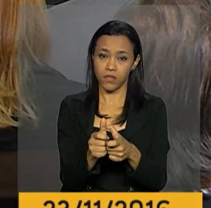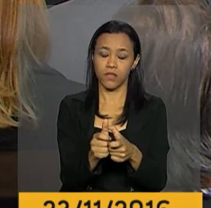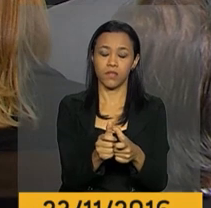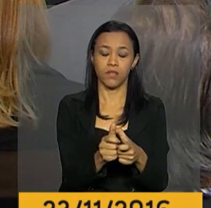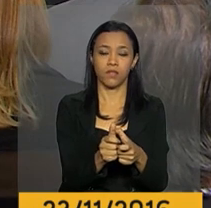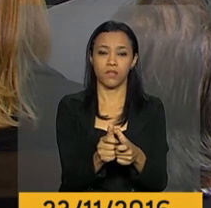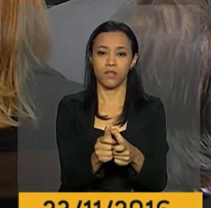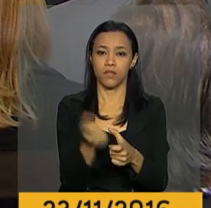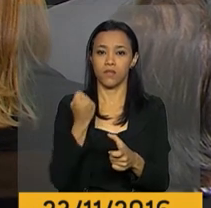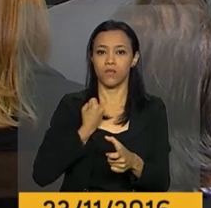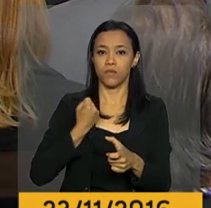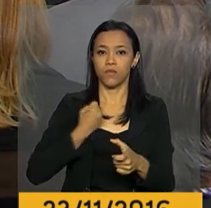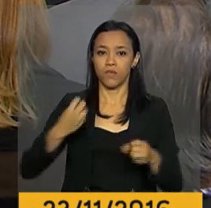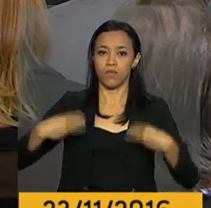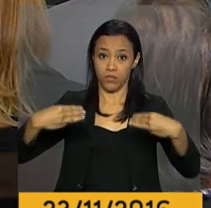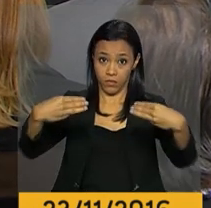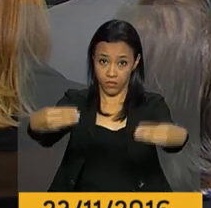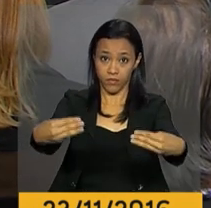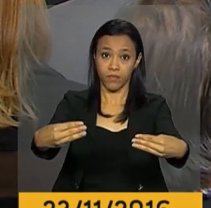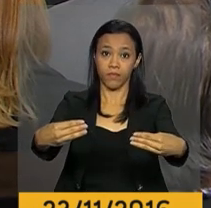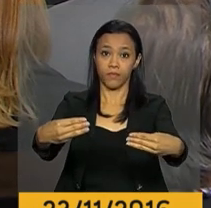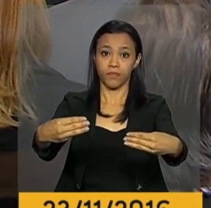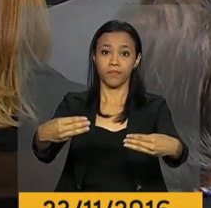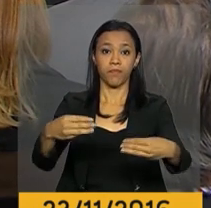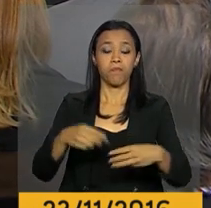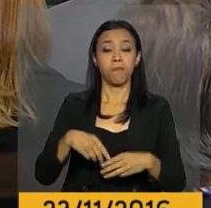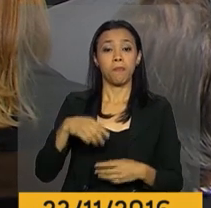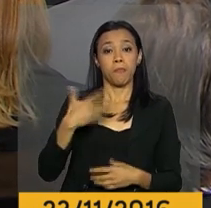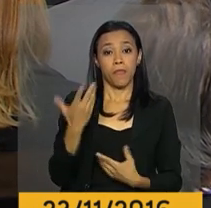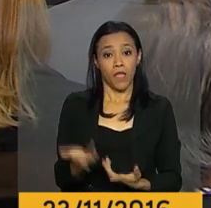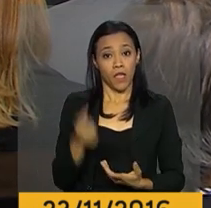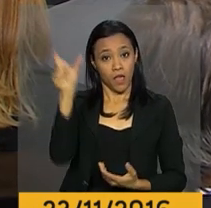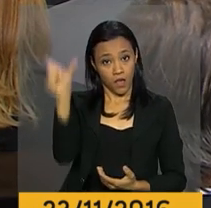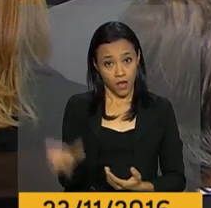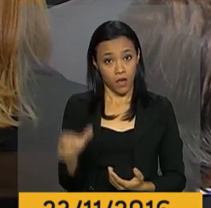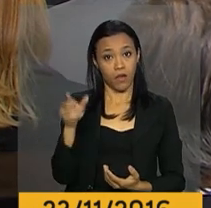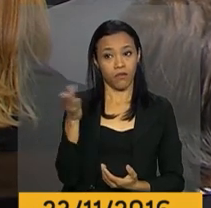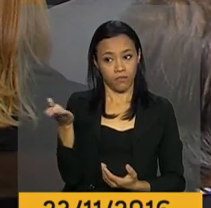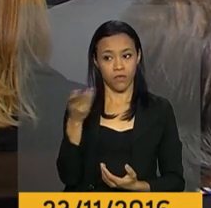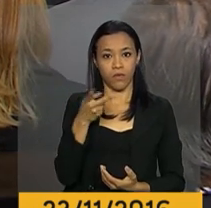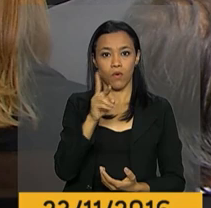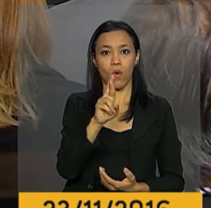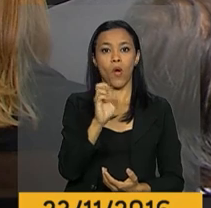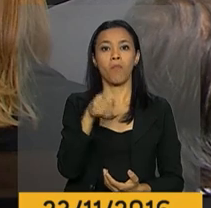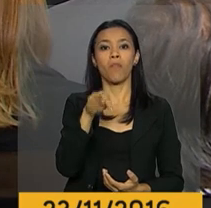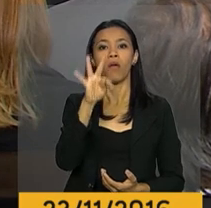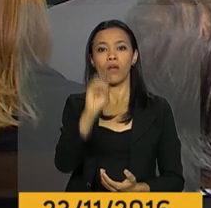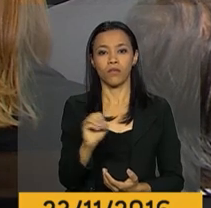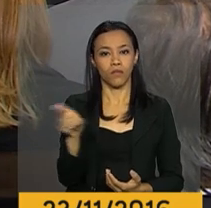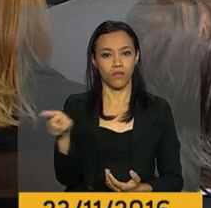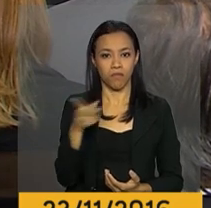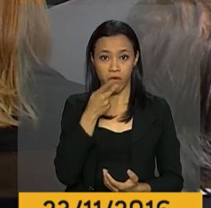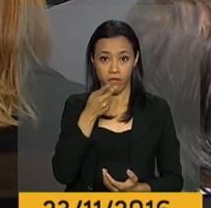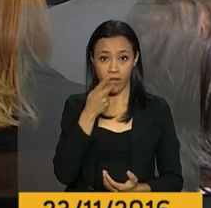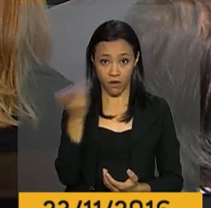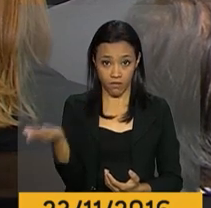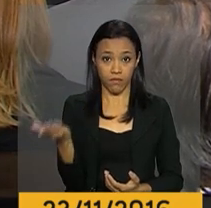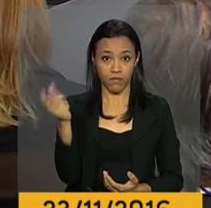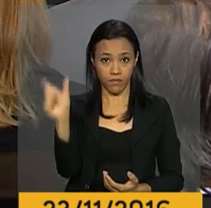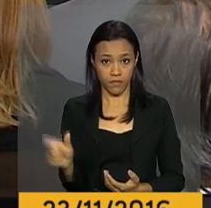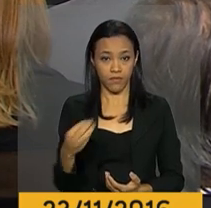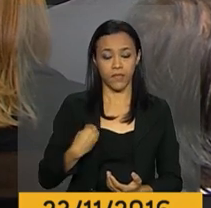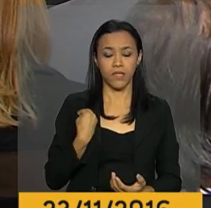número de ministérios o roberto e só para revelar a grandeza do homem público